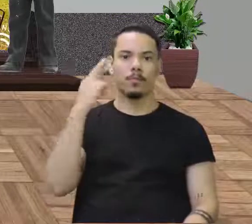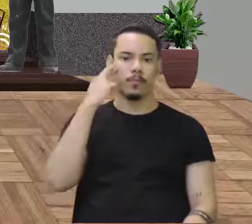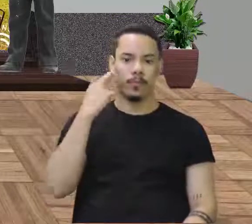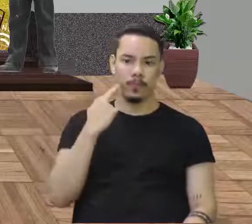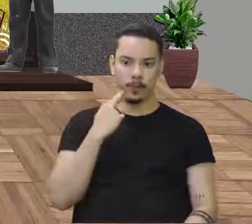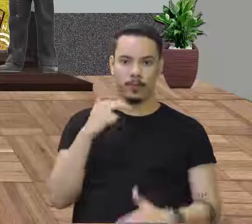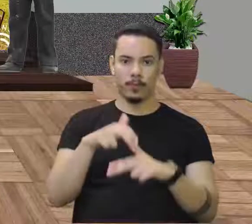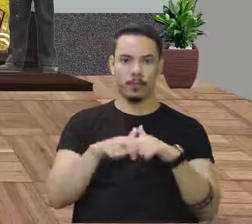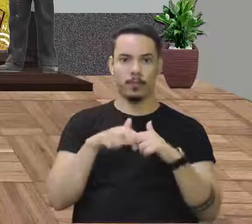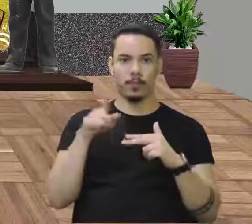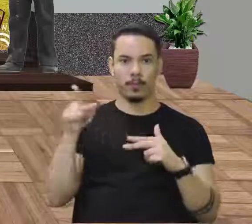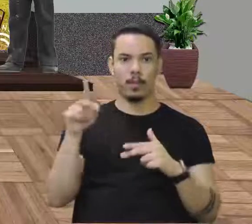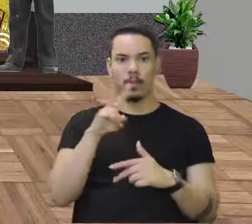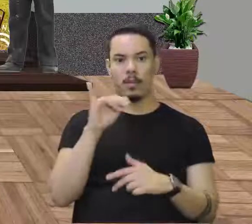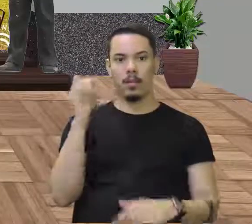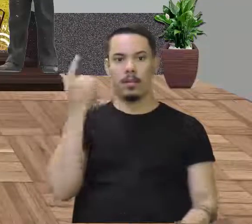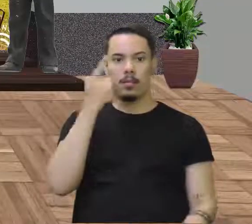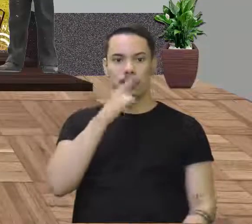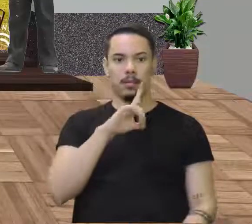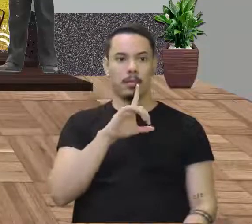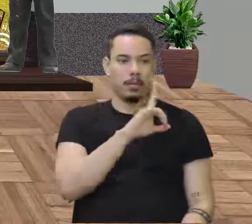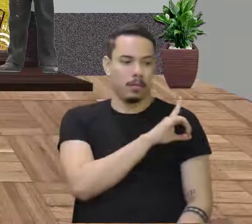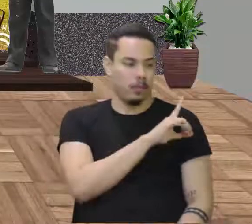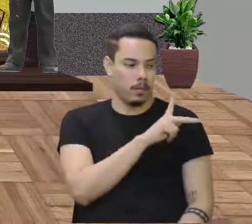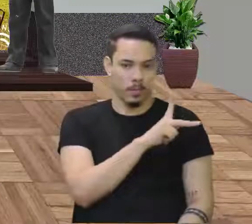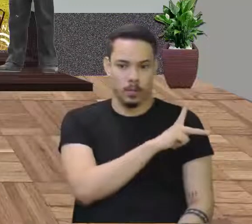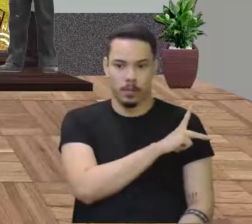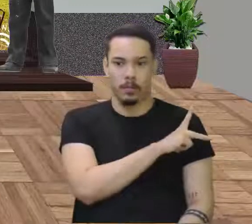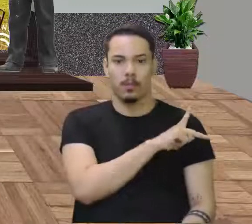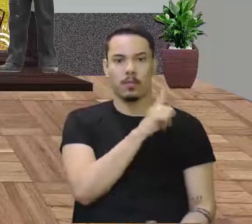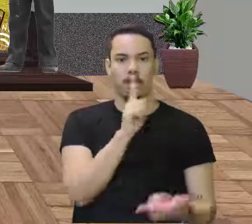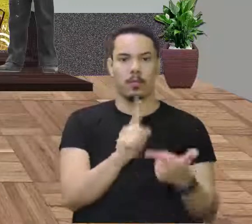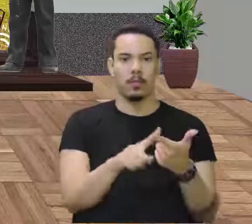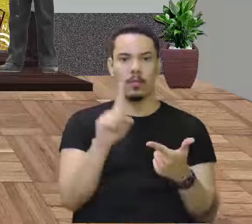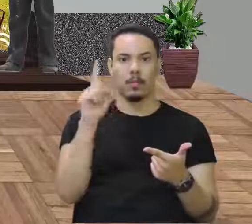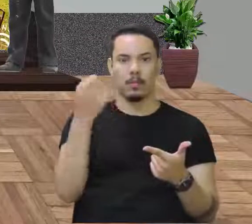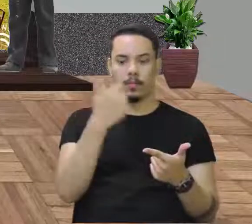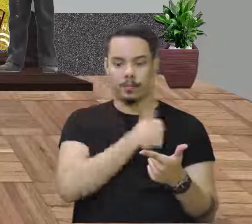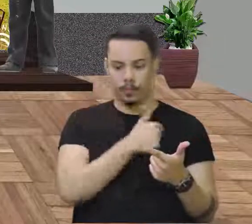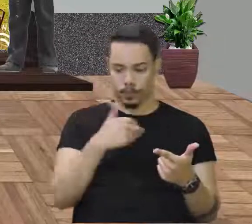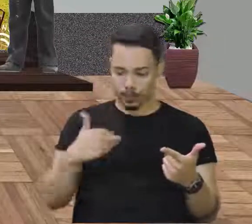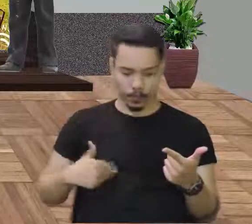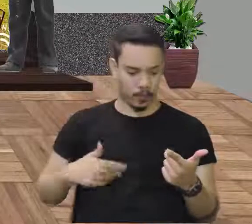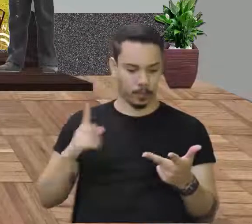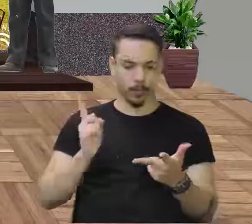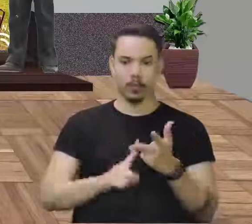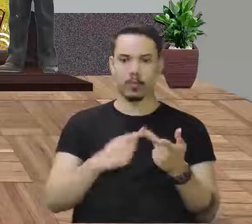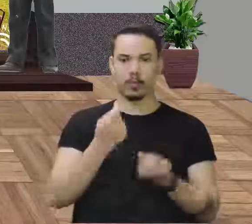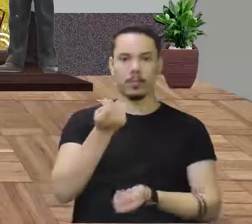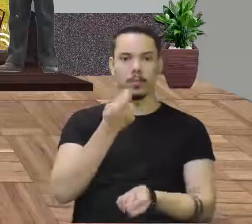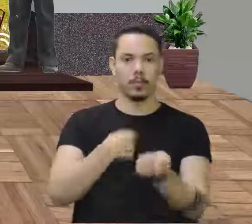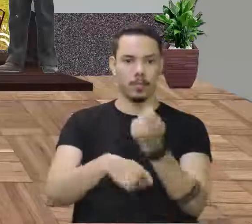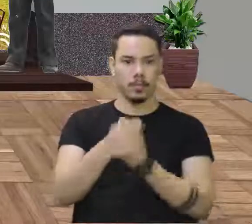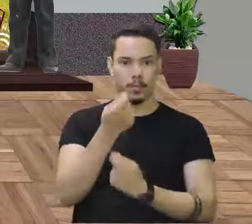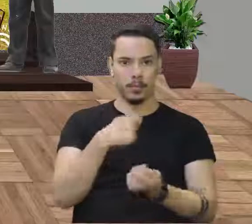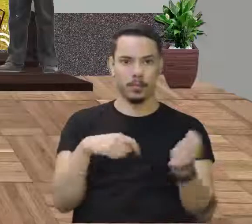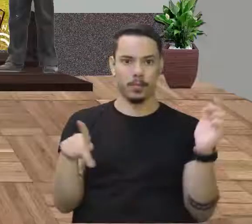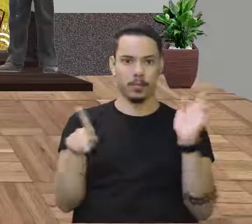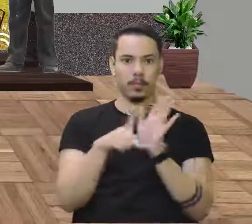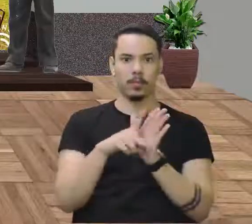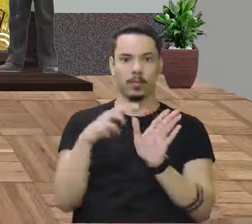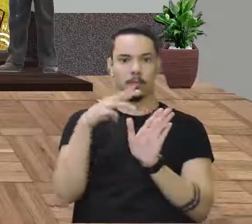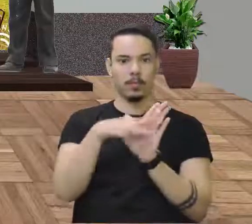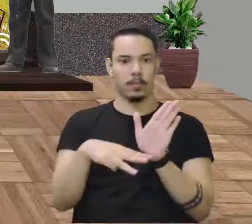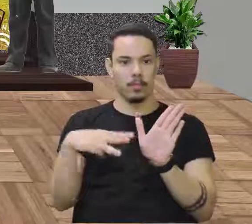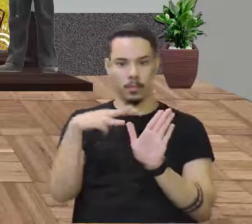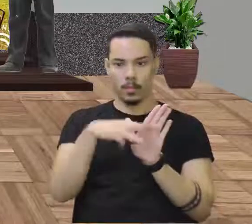Ele, que vai ser deputado, que foi governador, administrador da estrada de ferro Madre